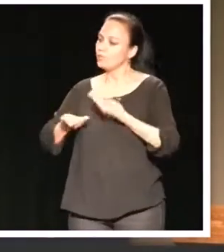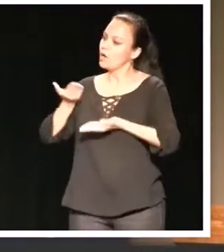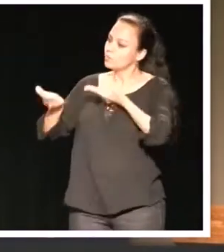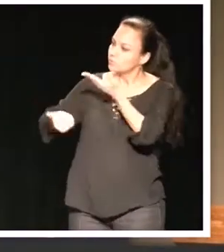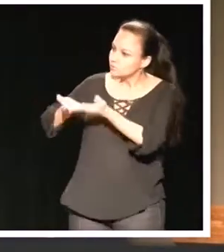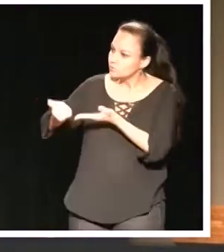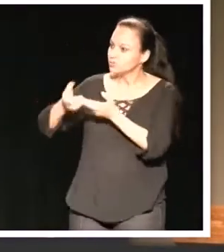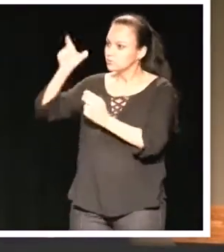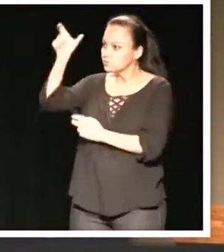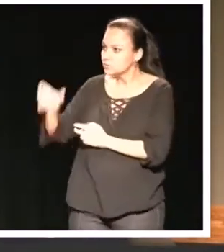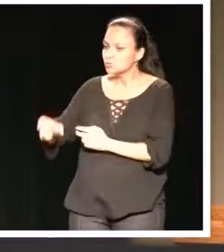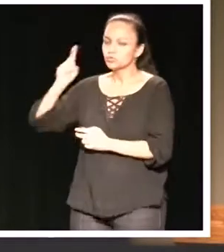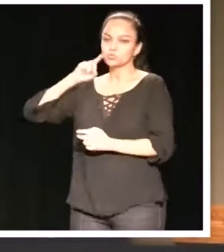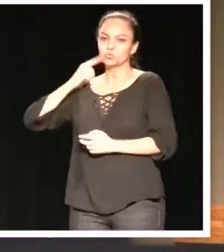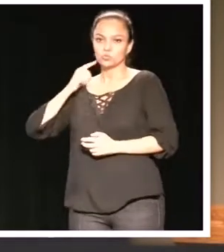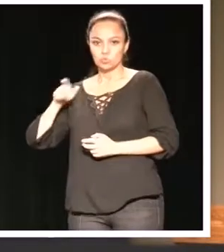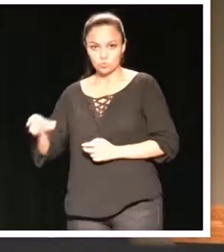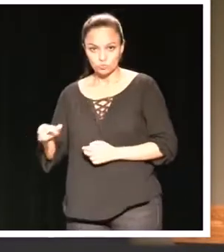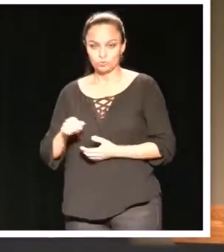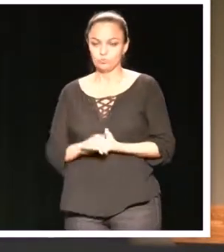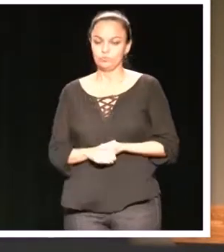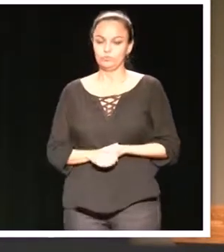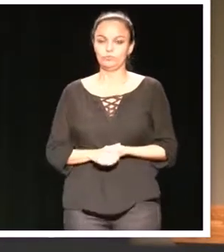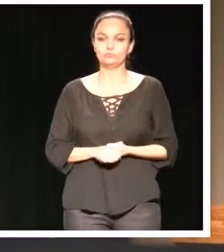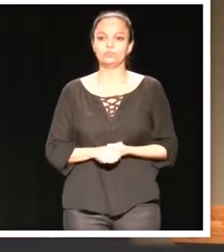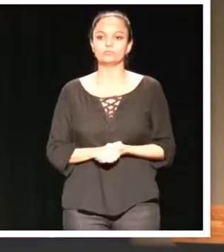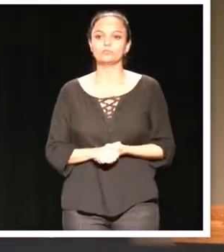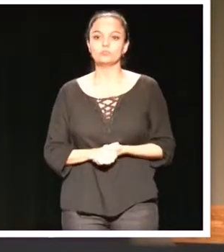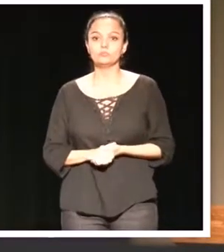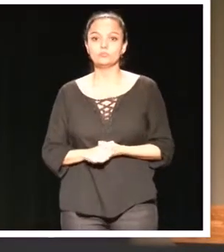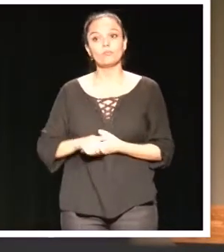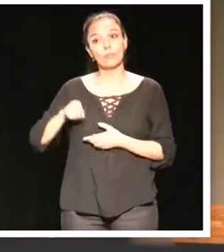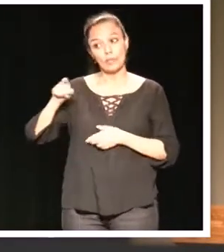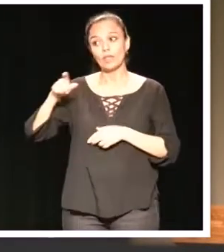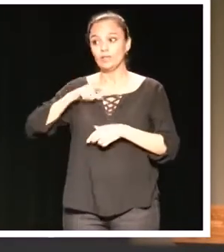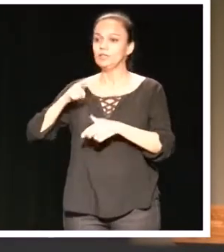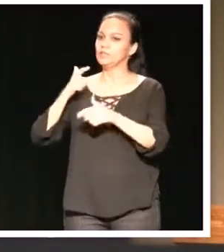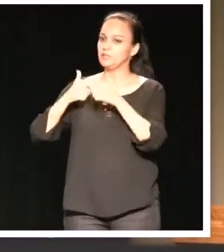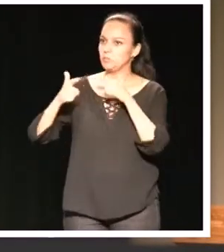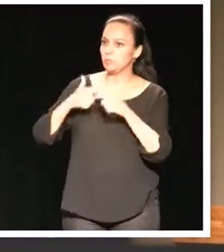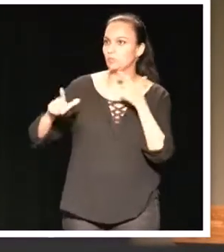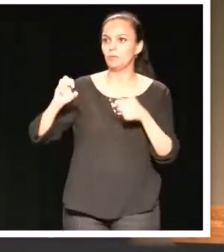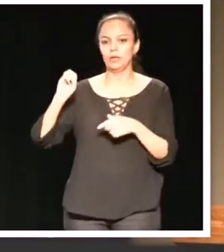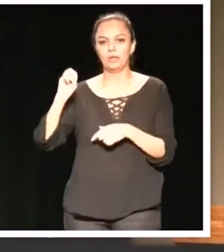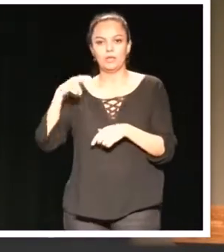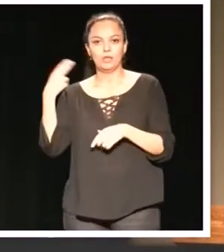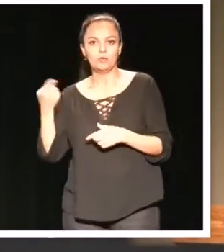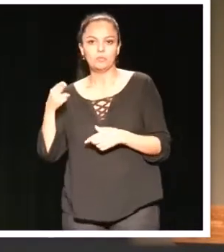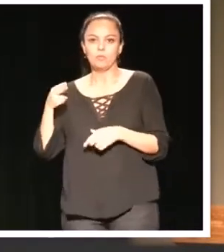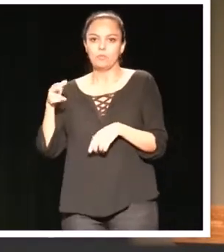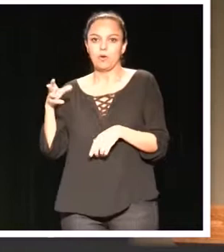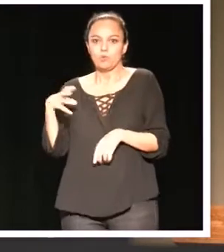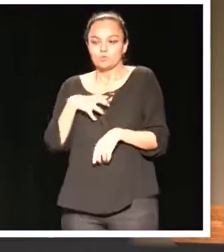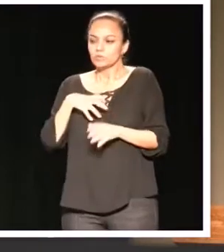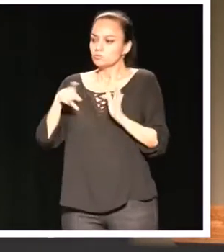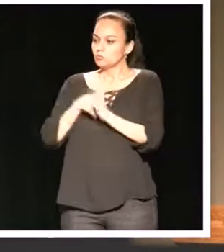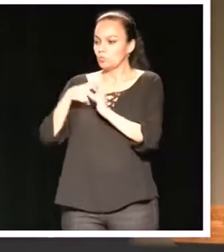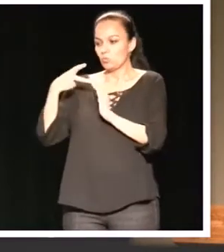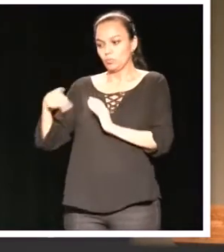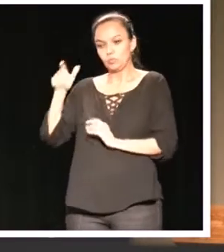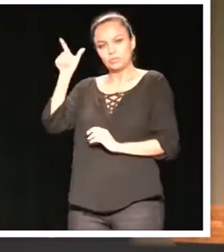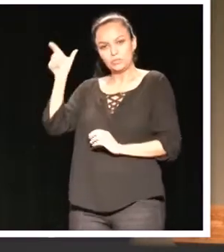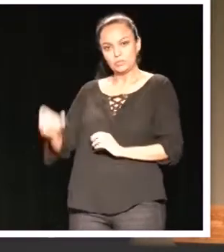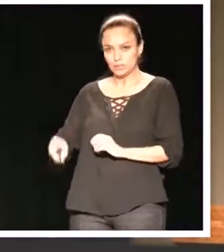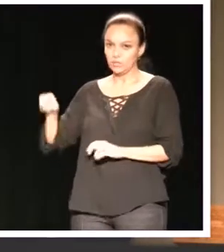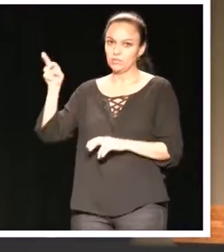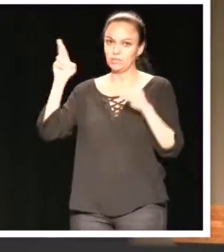surdo como uma pessoa que tem um problema de saúde ou uma condição de saúde que se chama